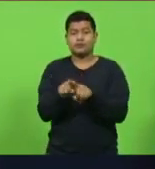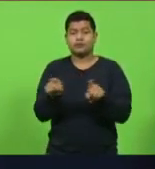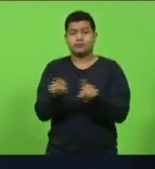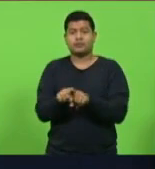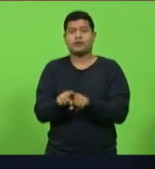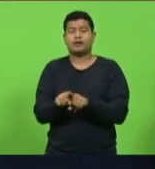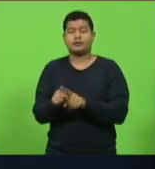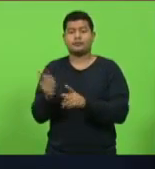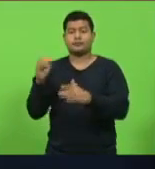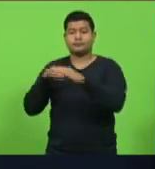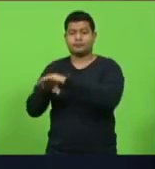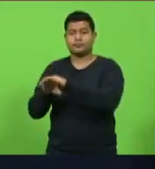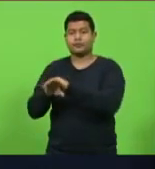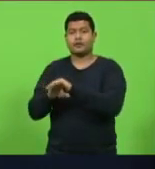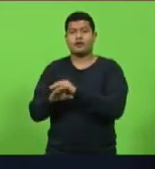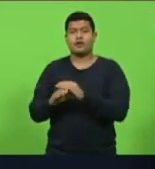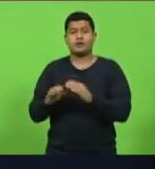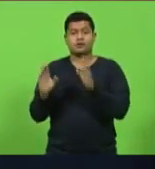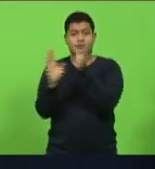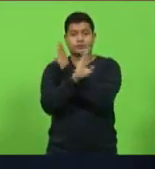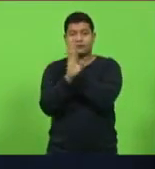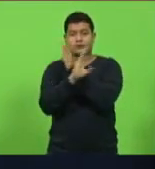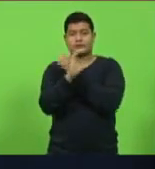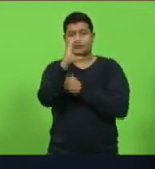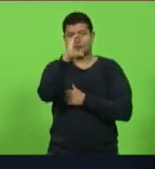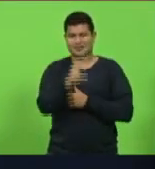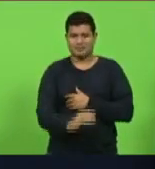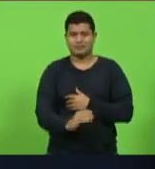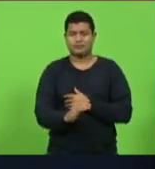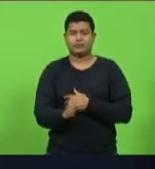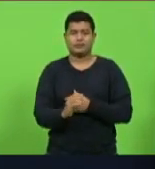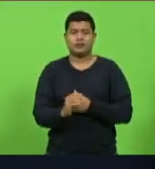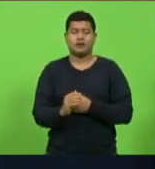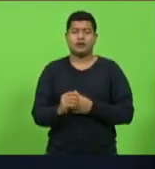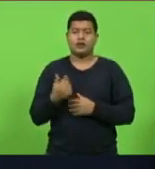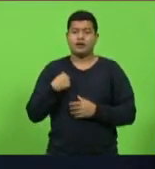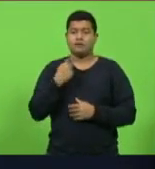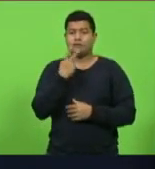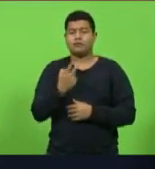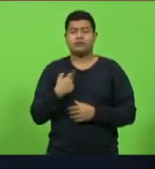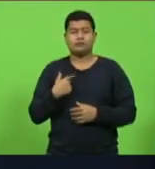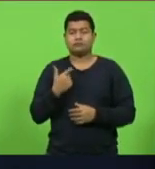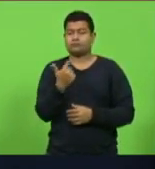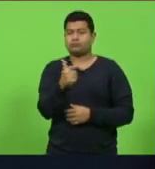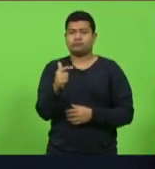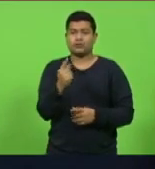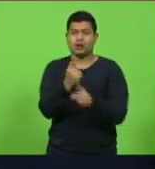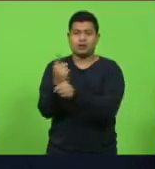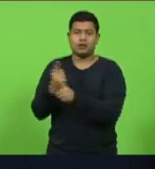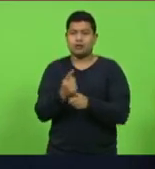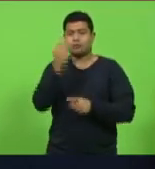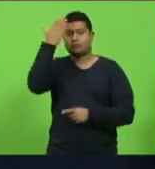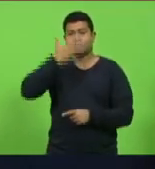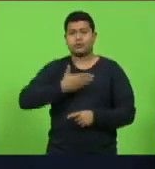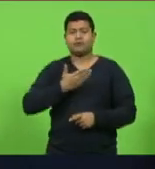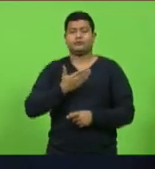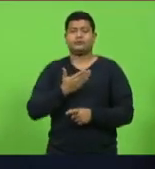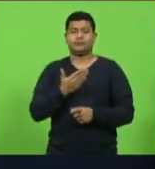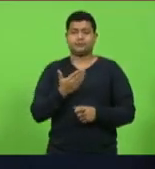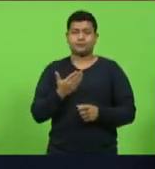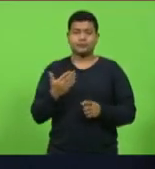do inquérito civil e dizendo que não há indício suficiente para